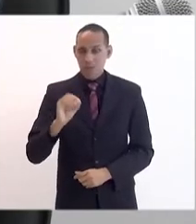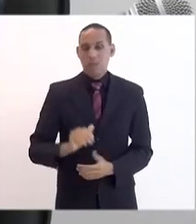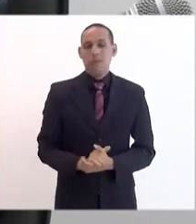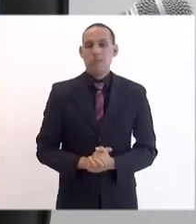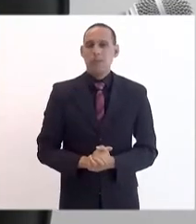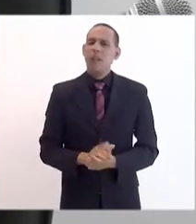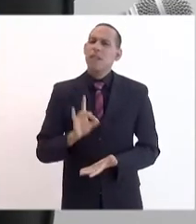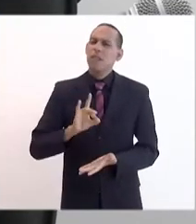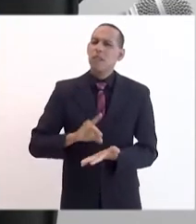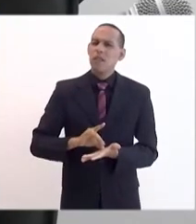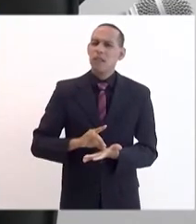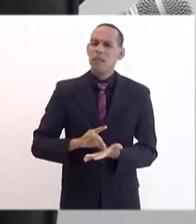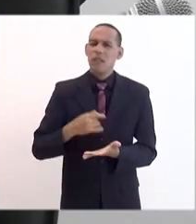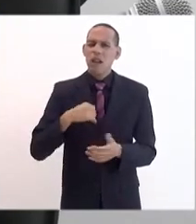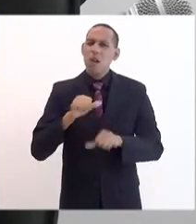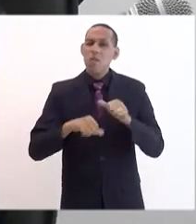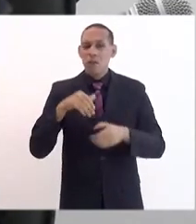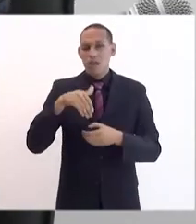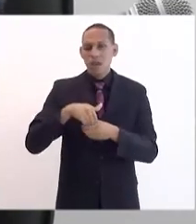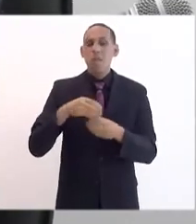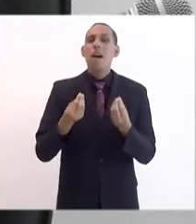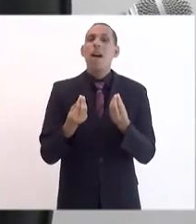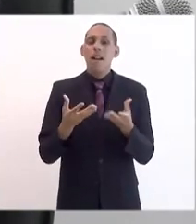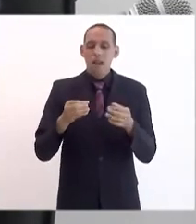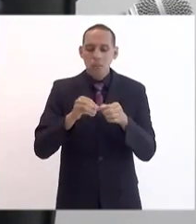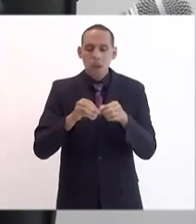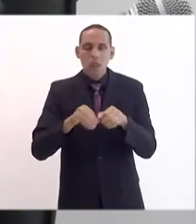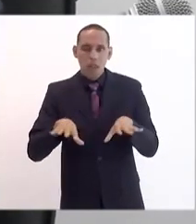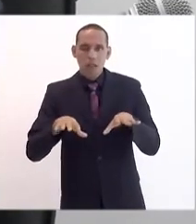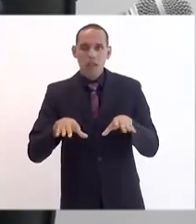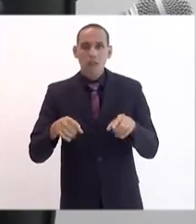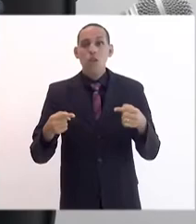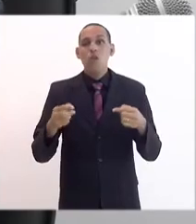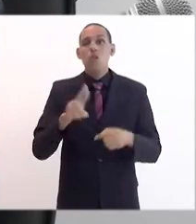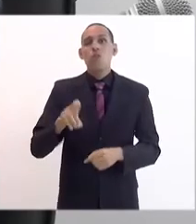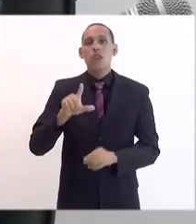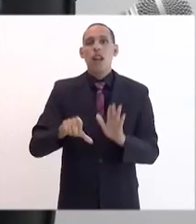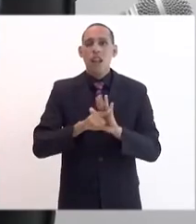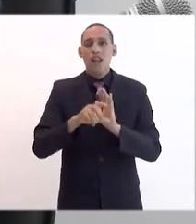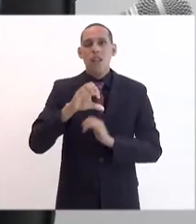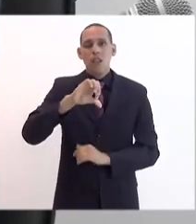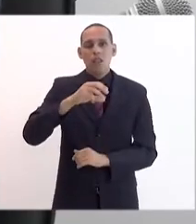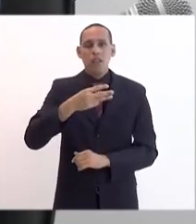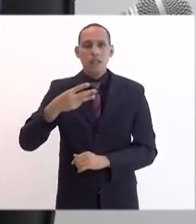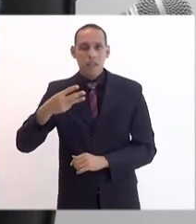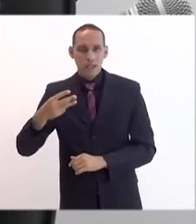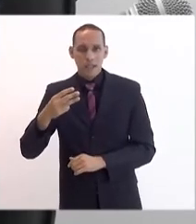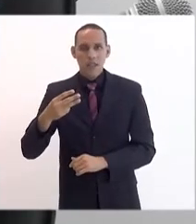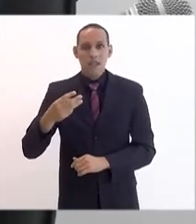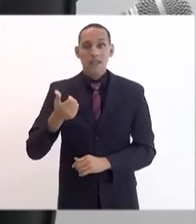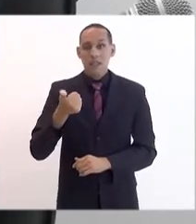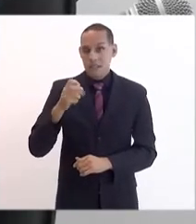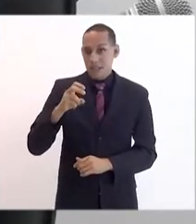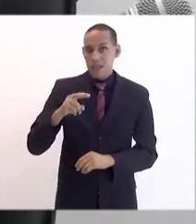Na verdade, eu vou mudar o voto para prejudicabilidade pela Lei 9333 de 15 de junho de